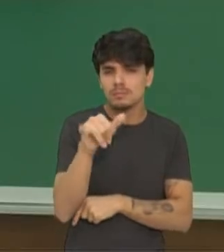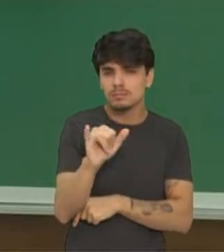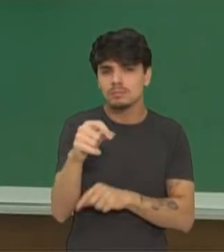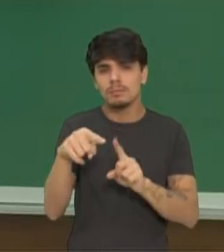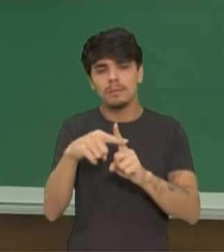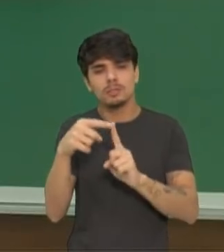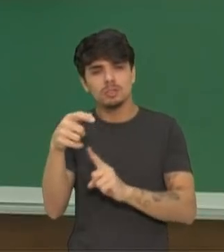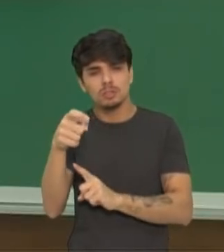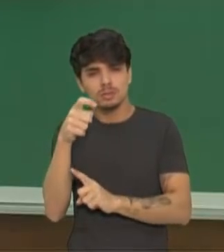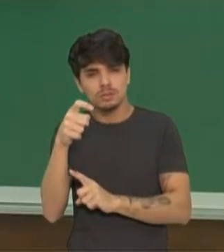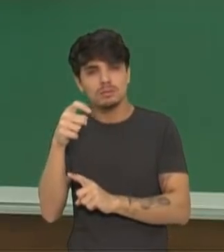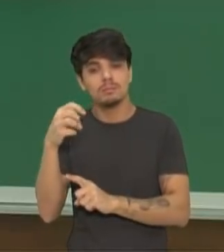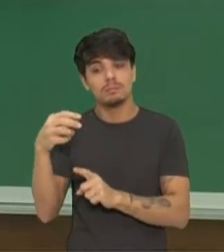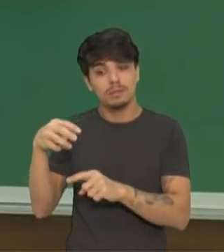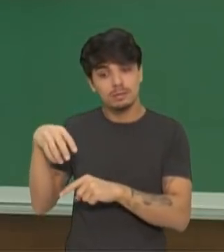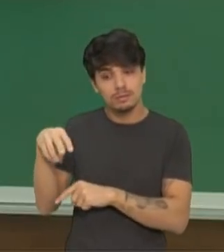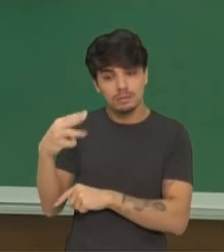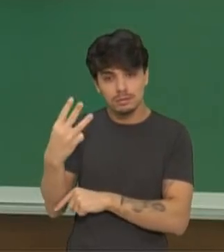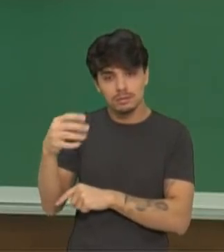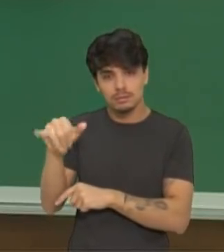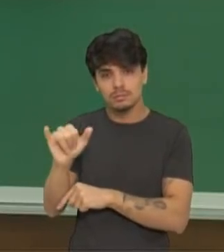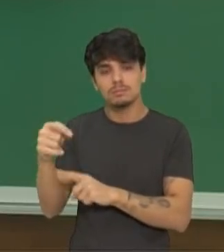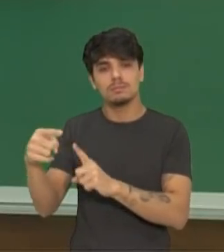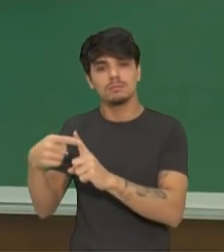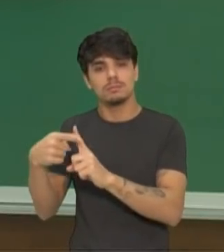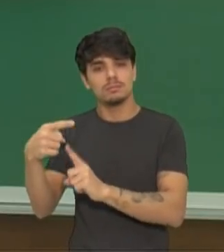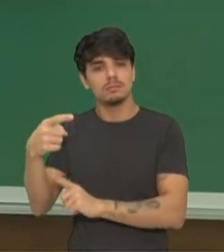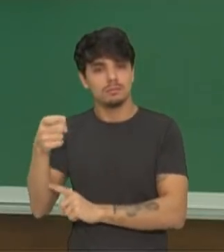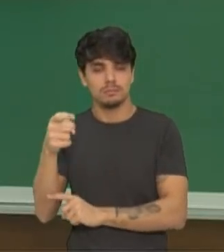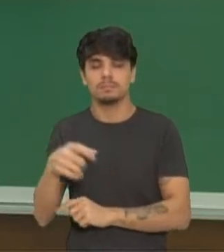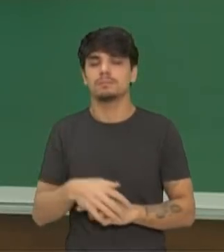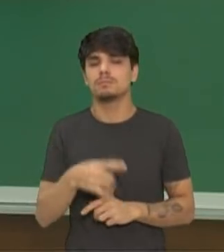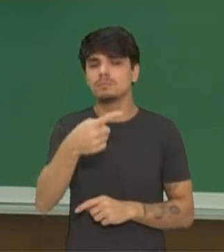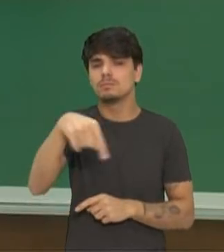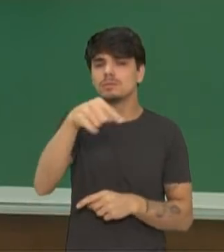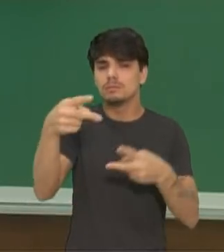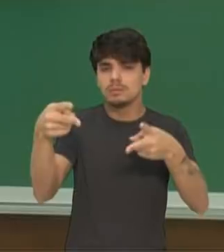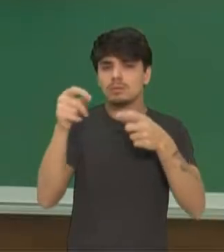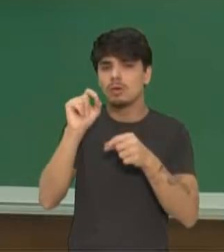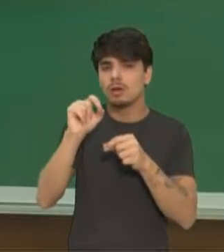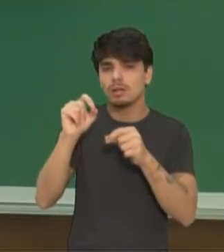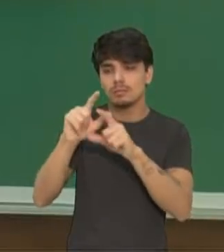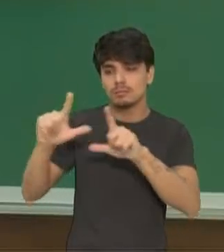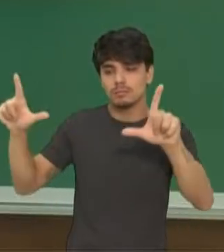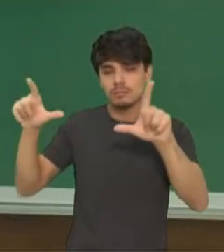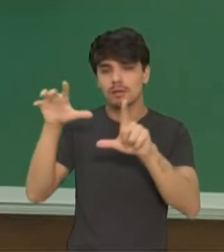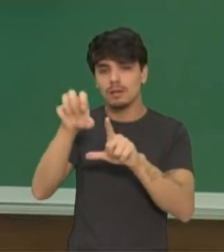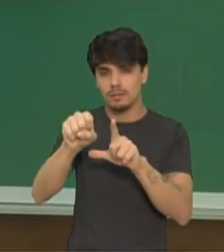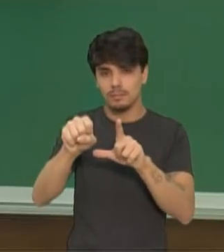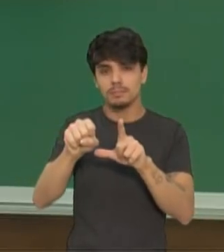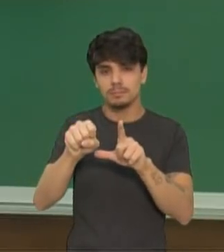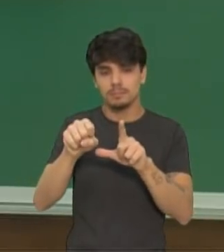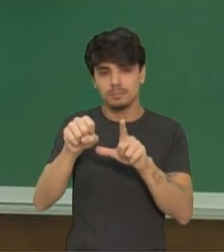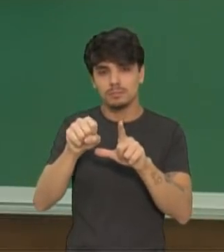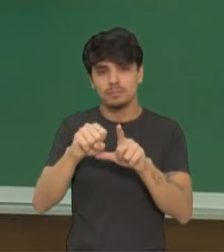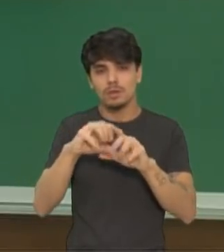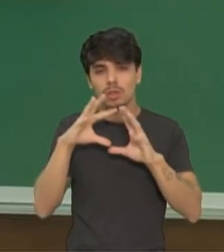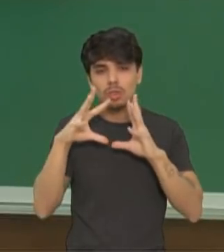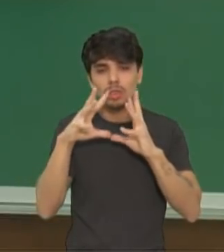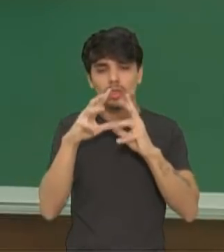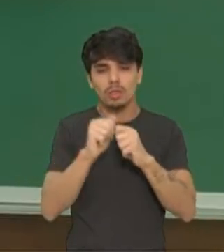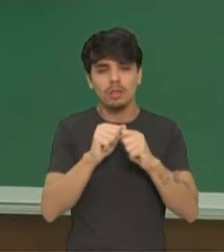3y mais x, né? Vocês perceberam que no quadro a gente pegou toda a expressão,